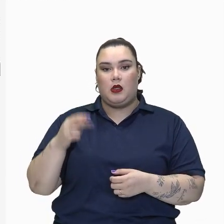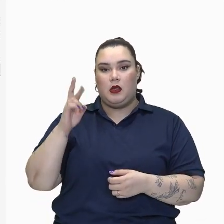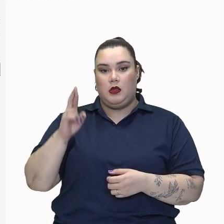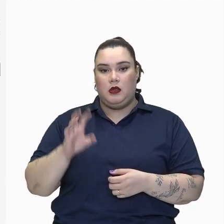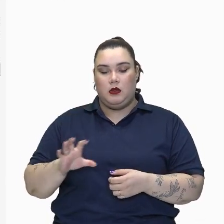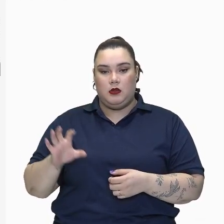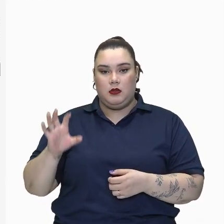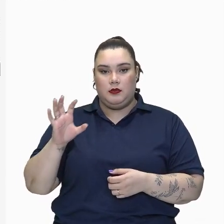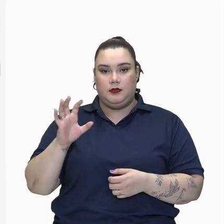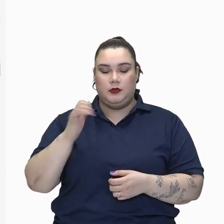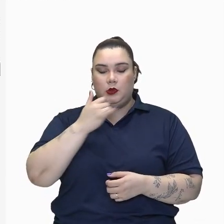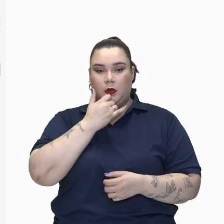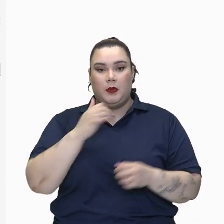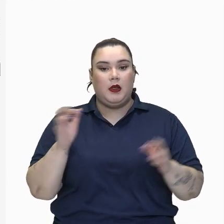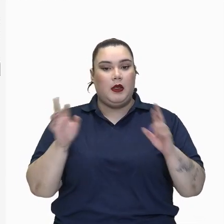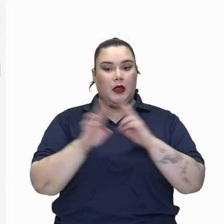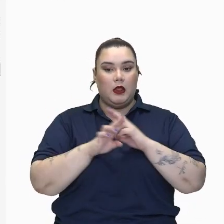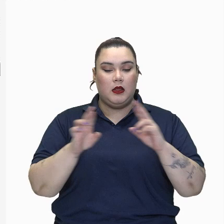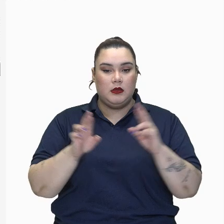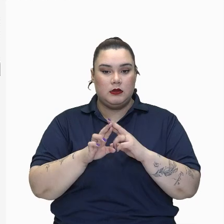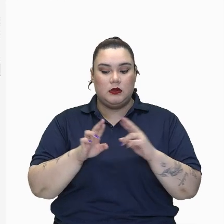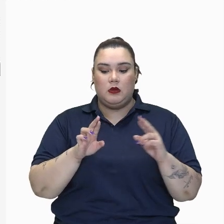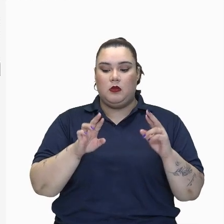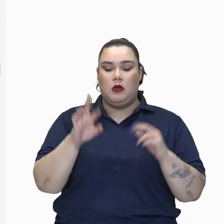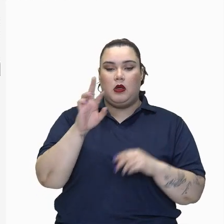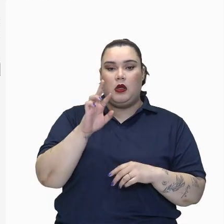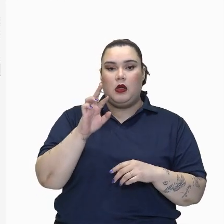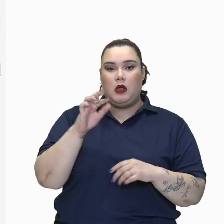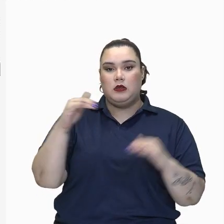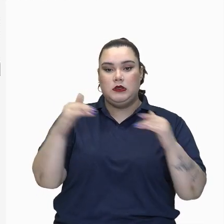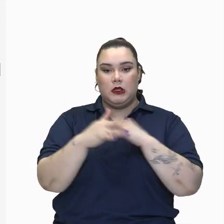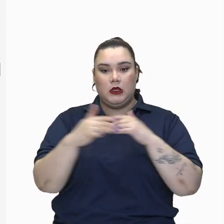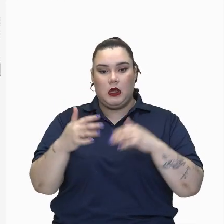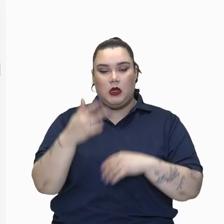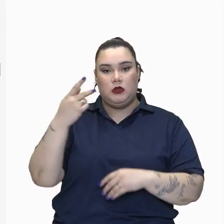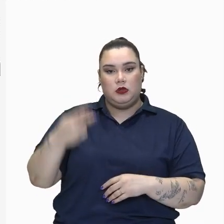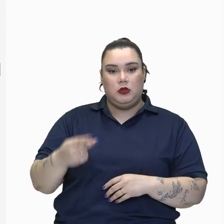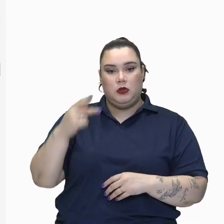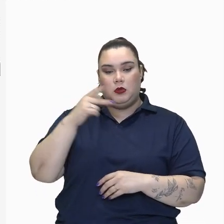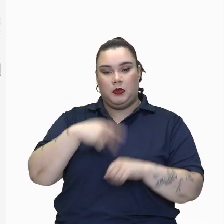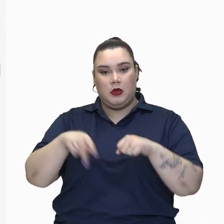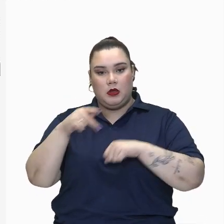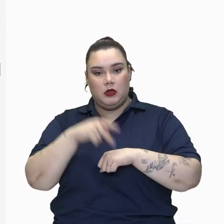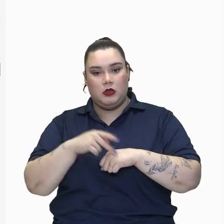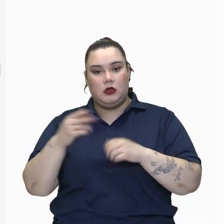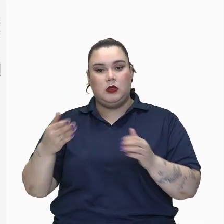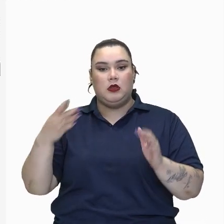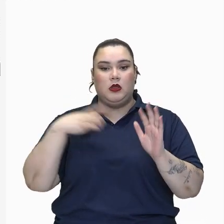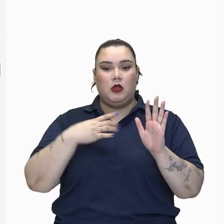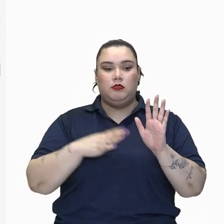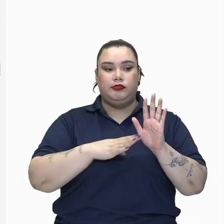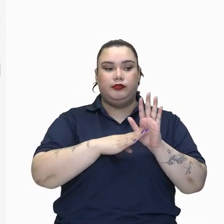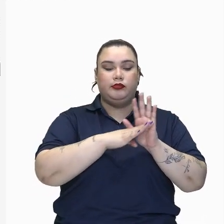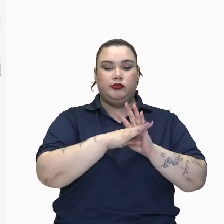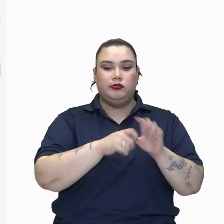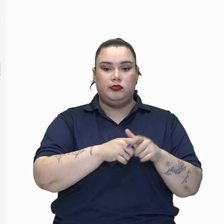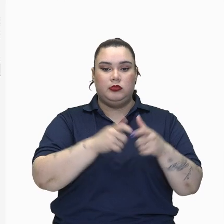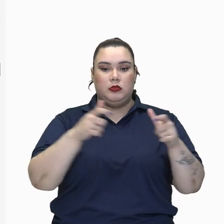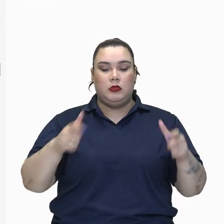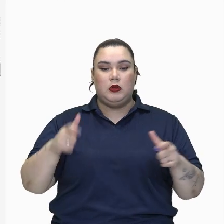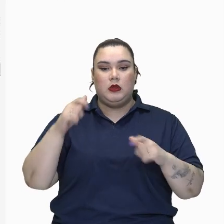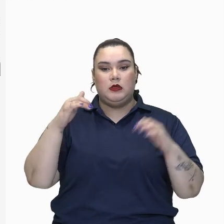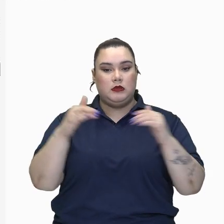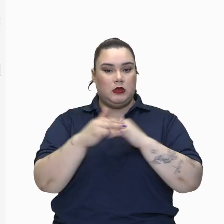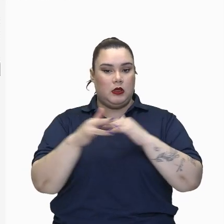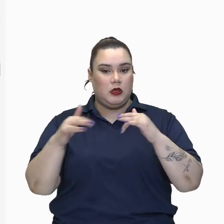em relação à urbanização no nosso país, é que nós temos aí o crescimento das metrópoles regionais